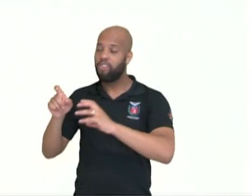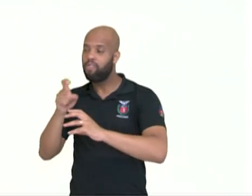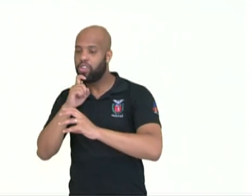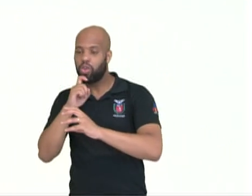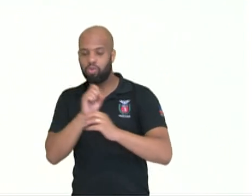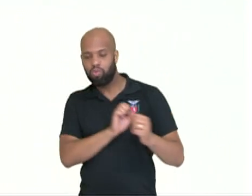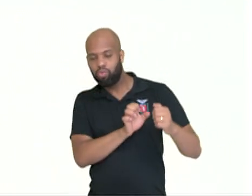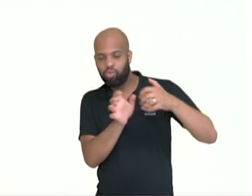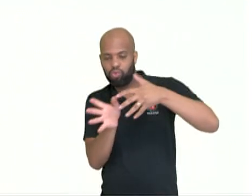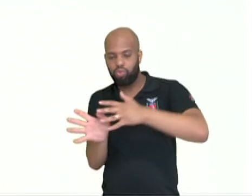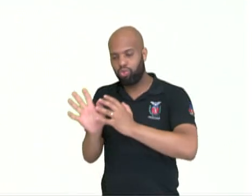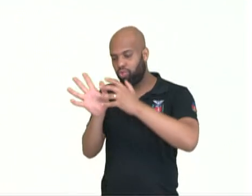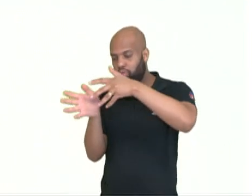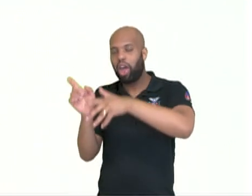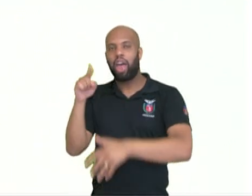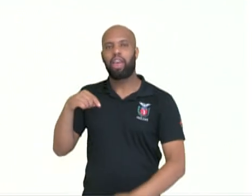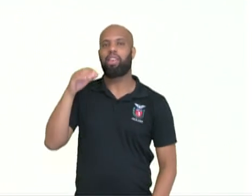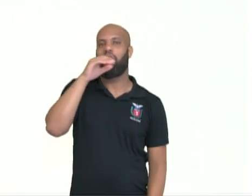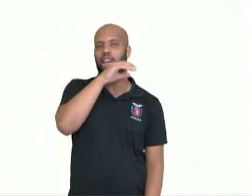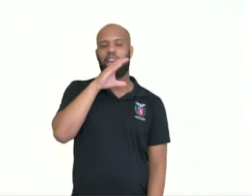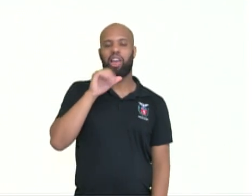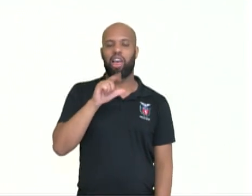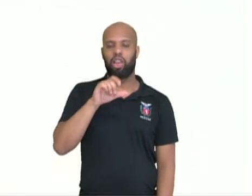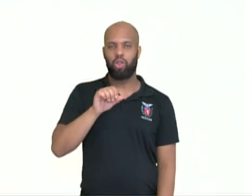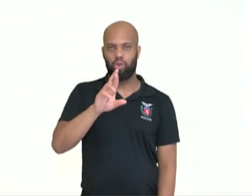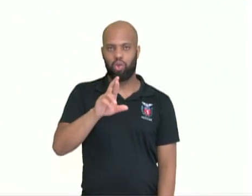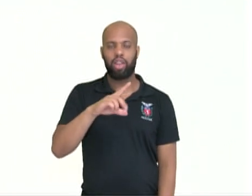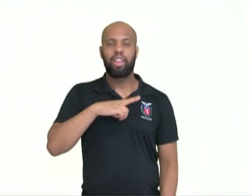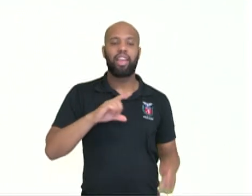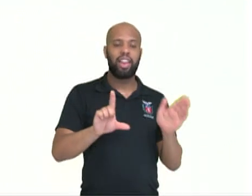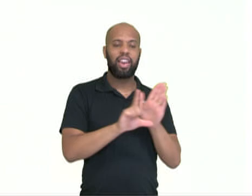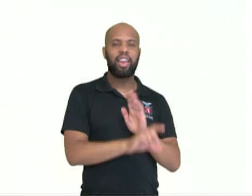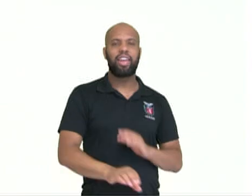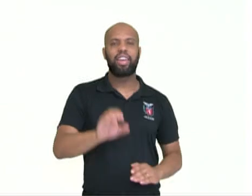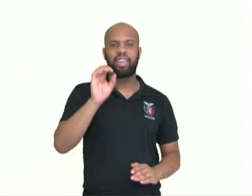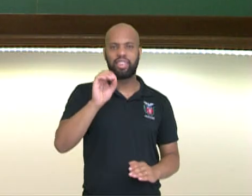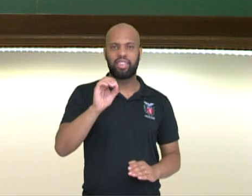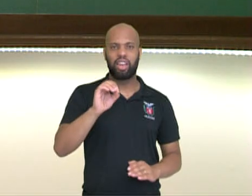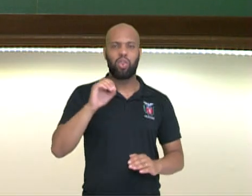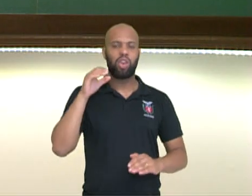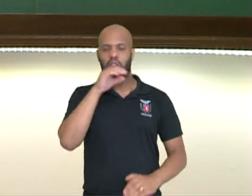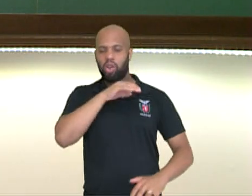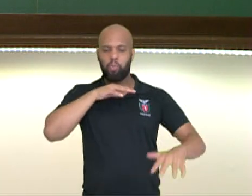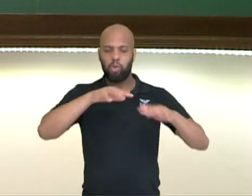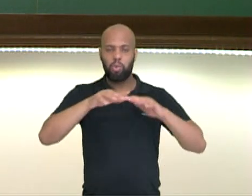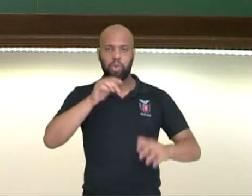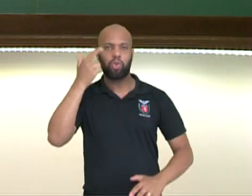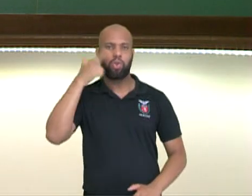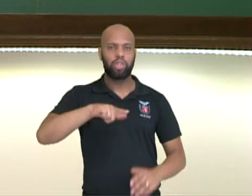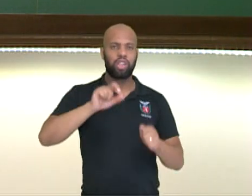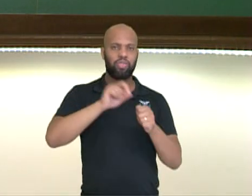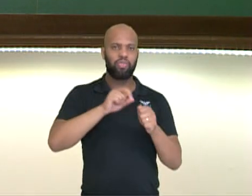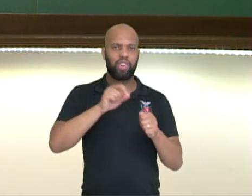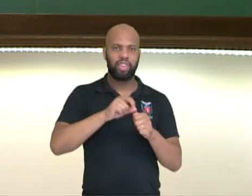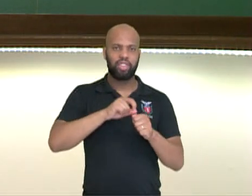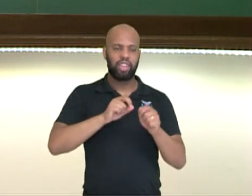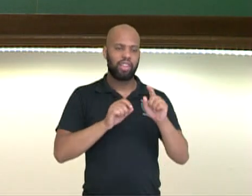frio, ok? E a lei zero da termodinâmica garante que nós podemos construir um termômetro e